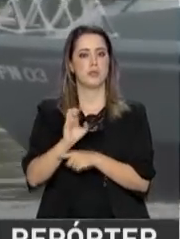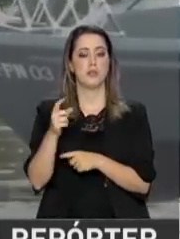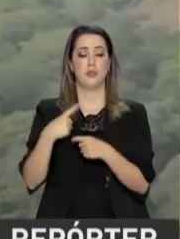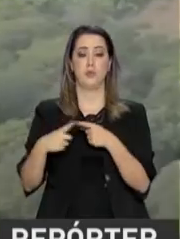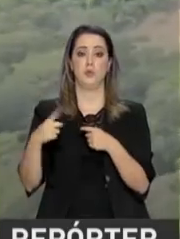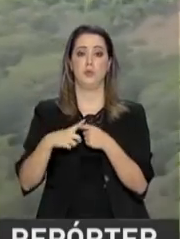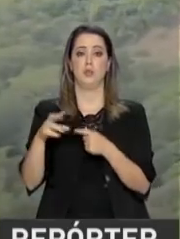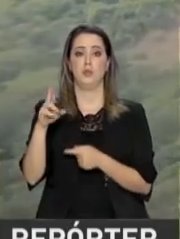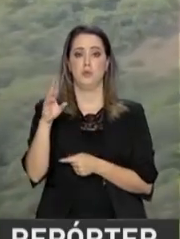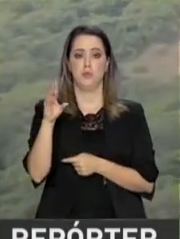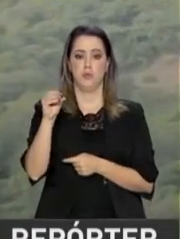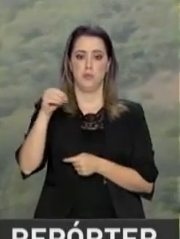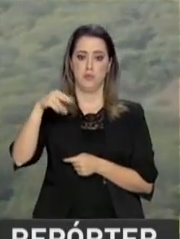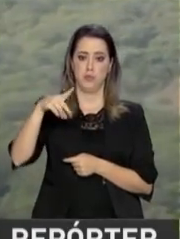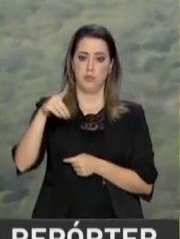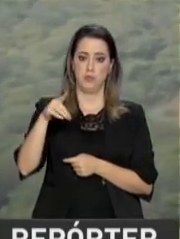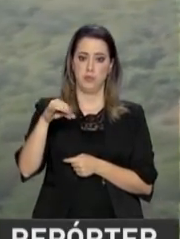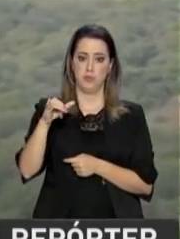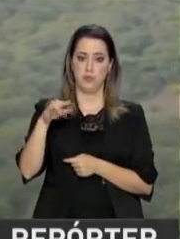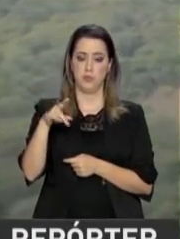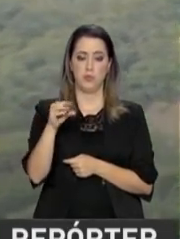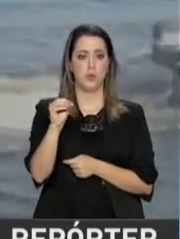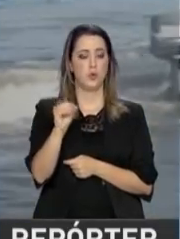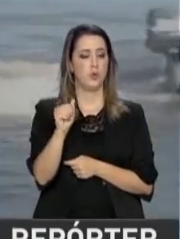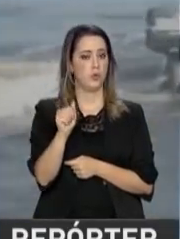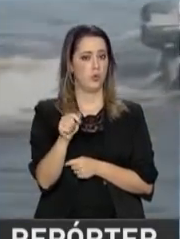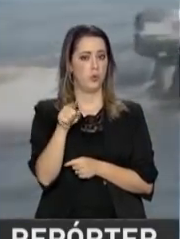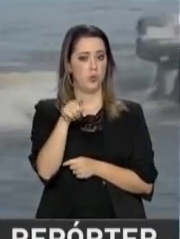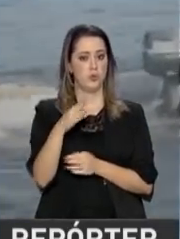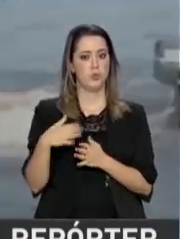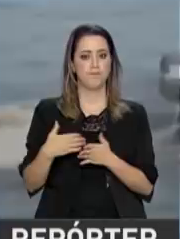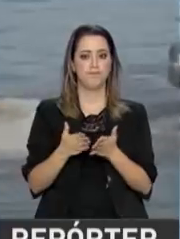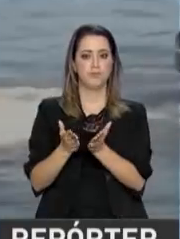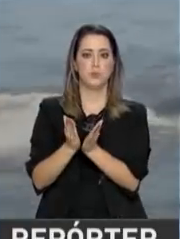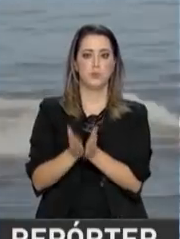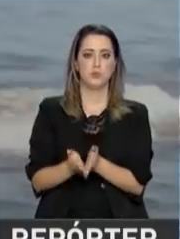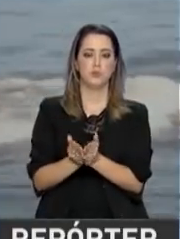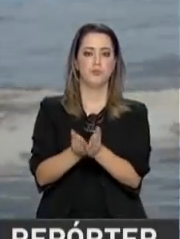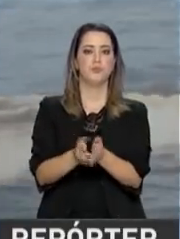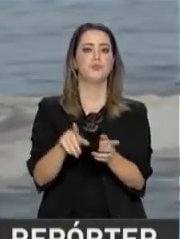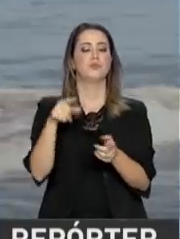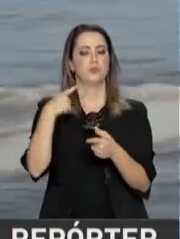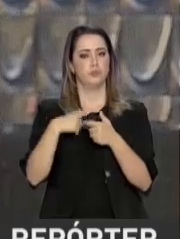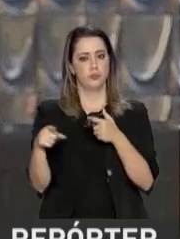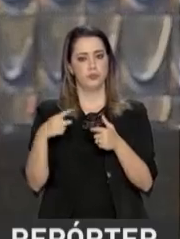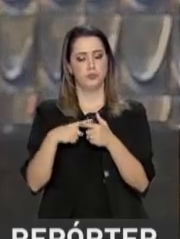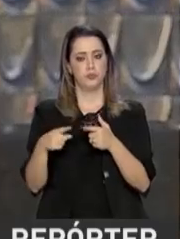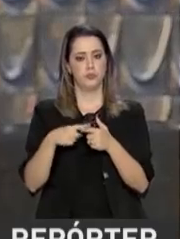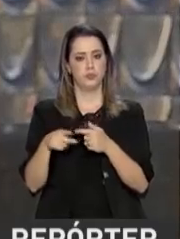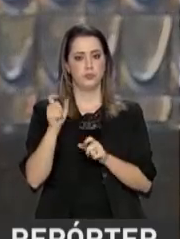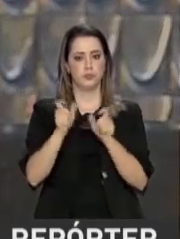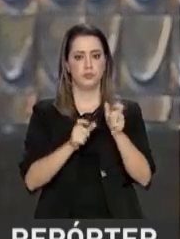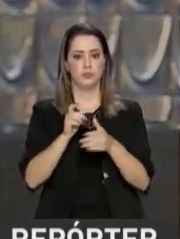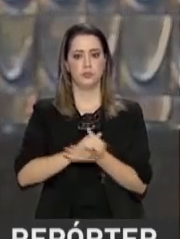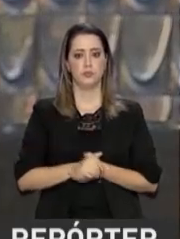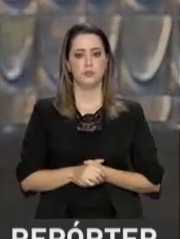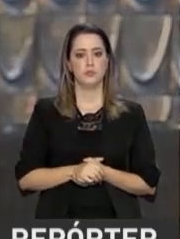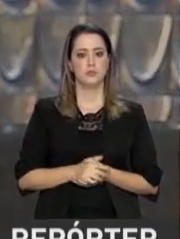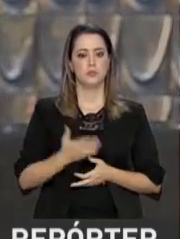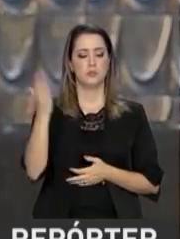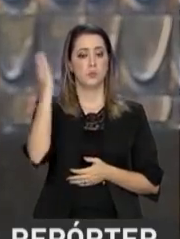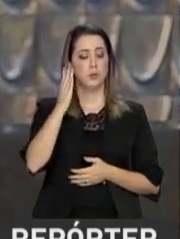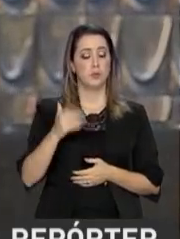como fronteira são mais de mil quilômetros uma dor de cabeça para os agentes de segurança o brasil tem quase 17